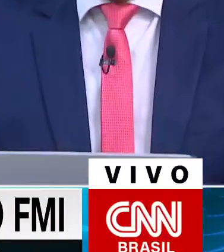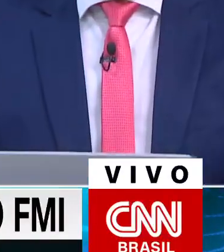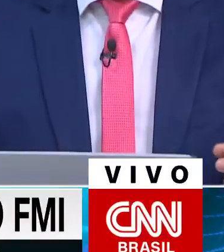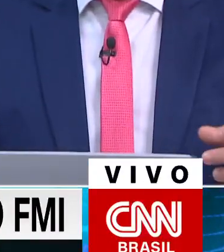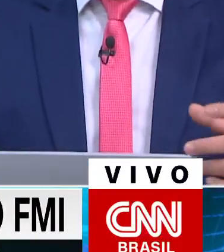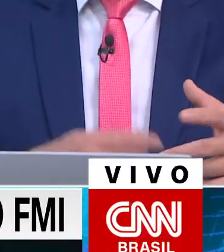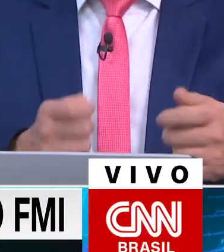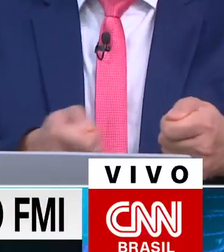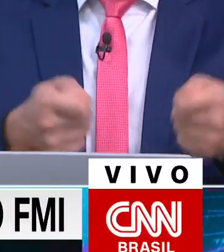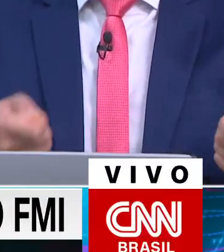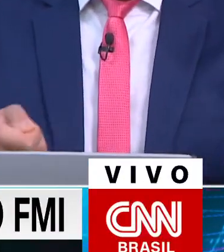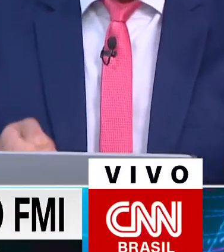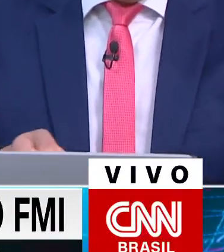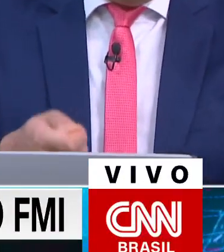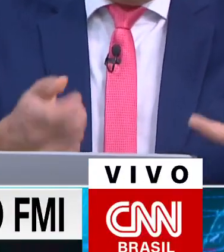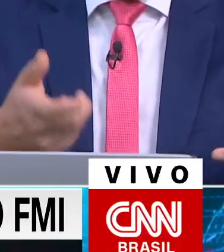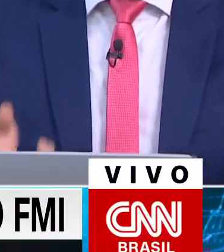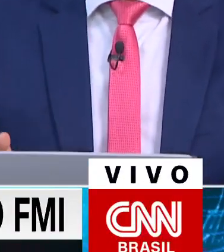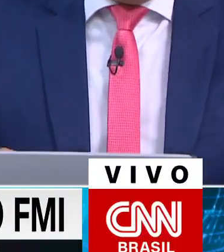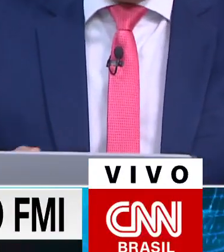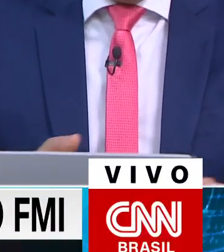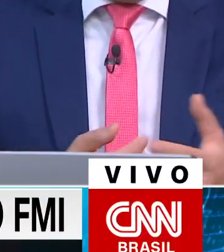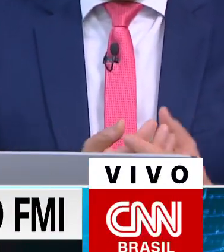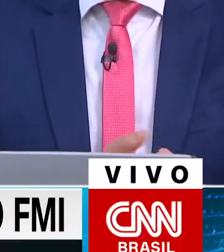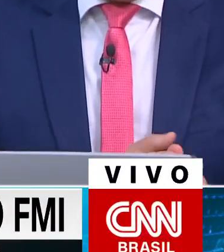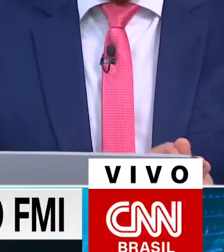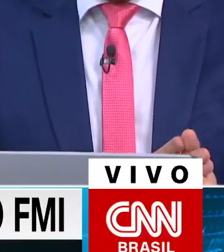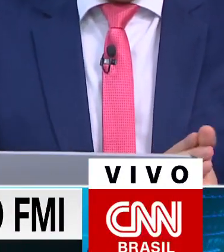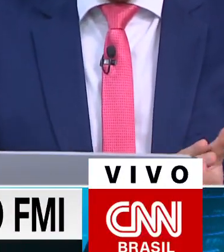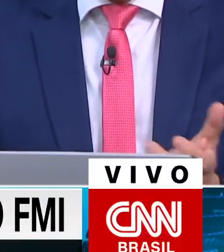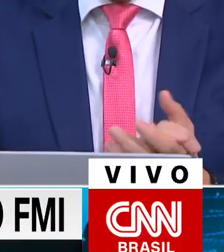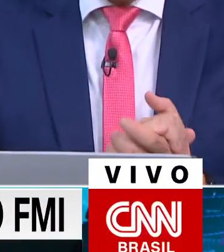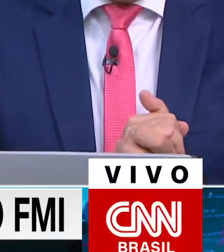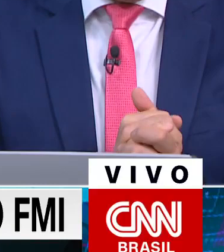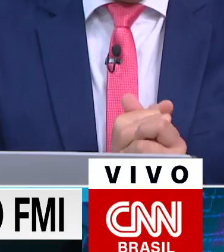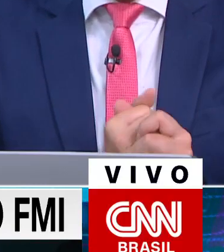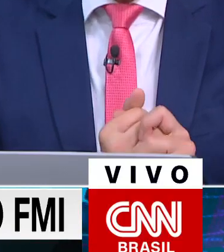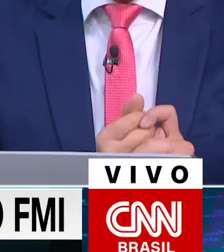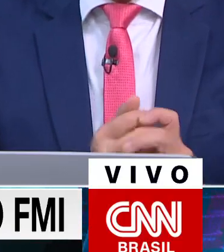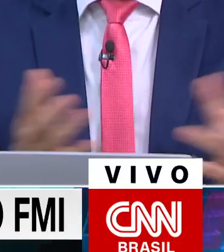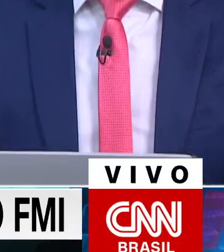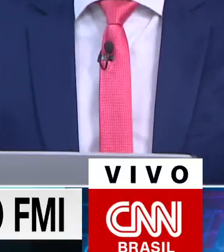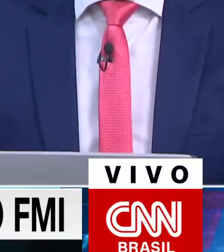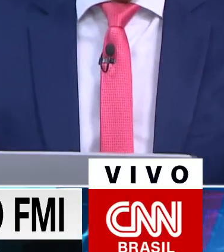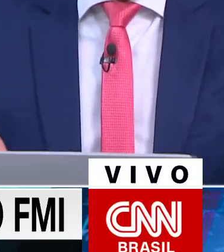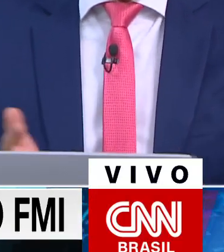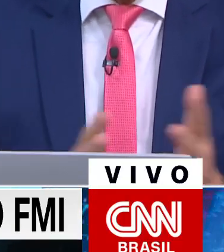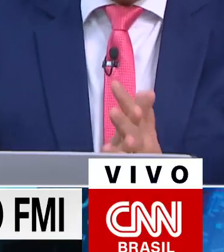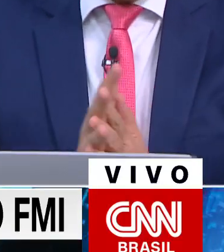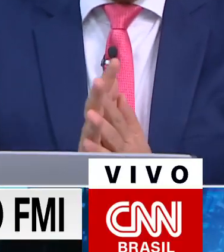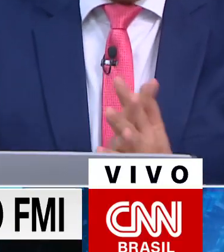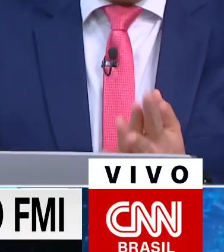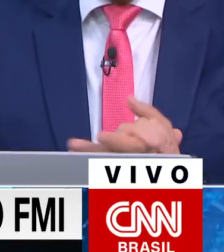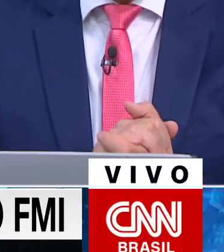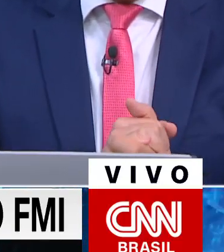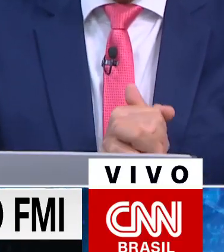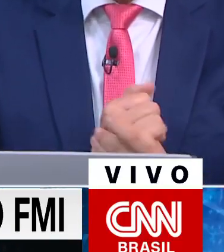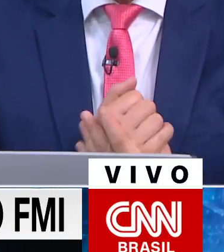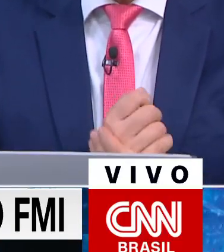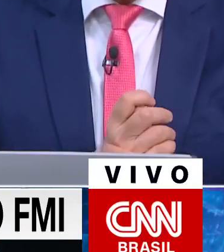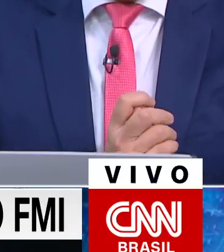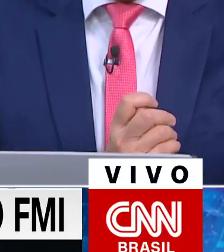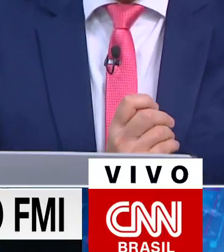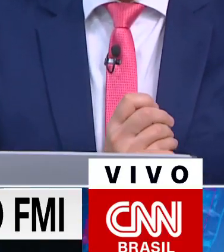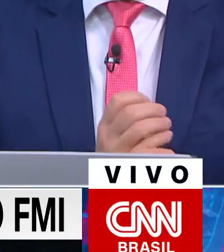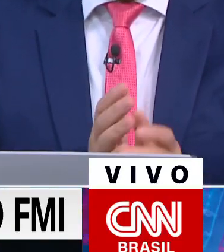Internacional, que tem uma boia financeira para ajudar os países quando precisam de ajuda internacional, precisam de